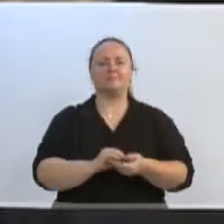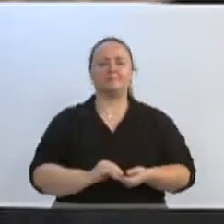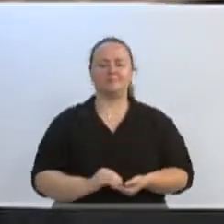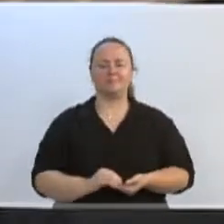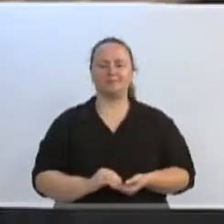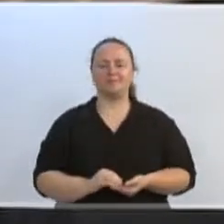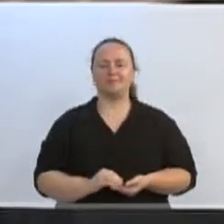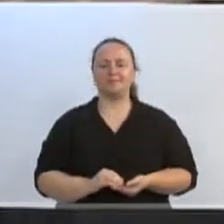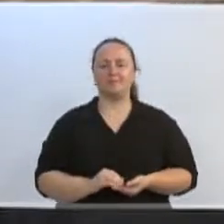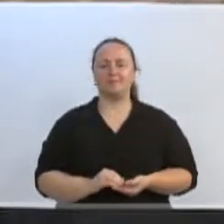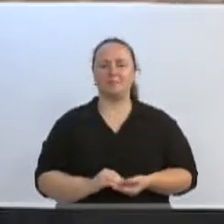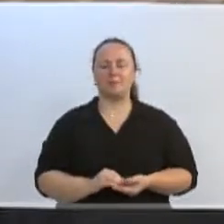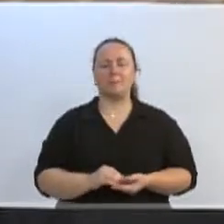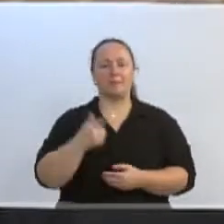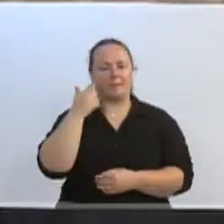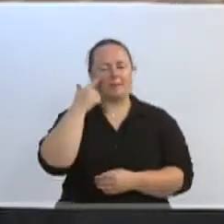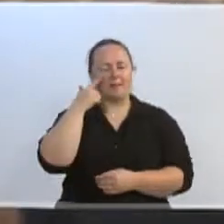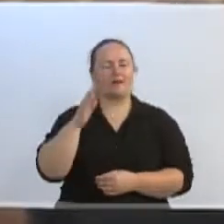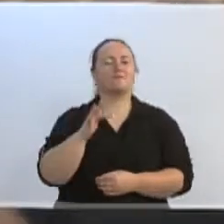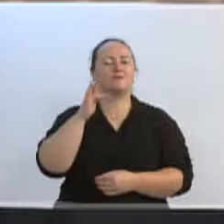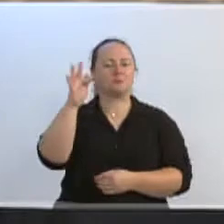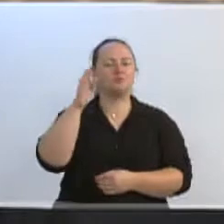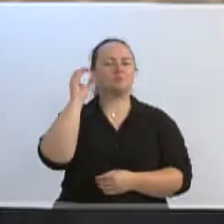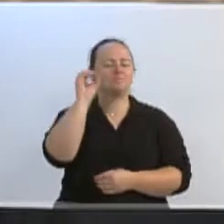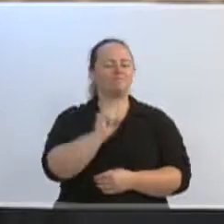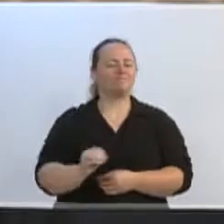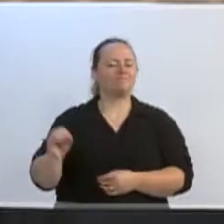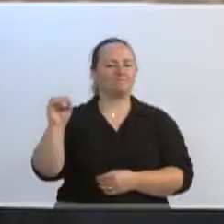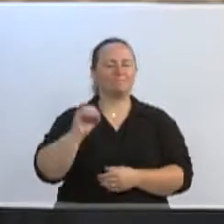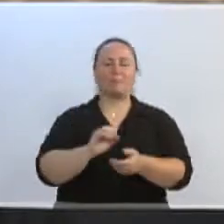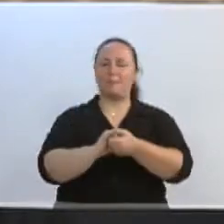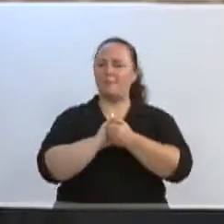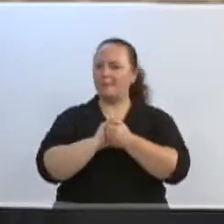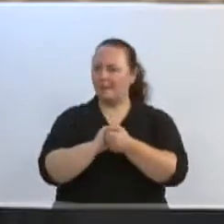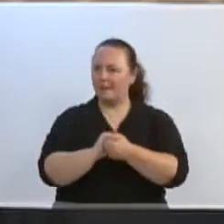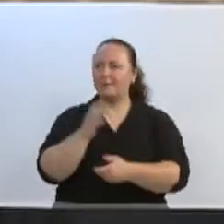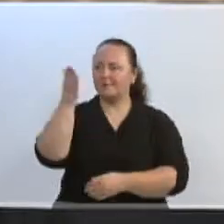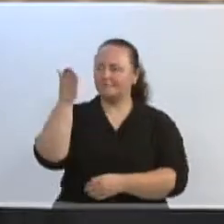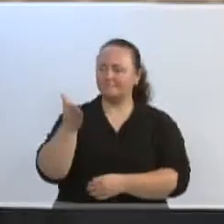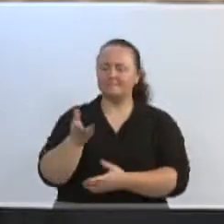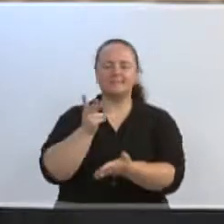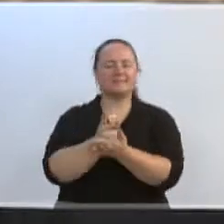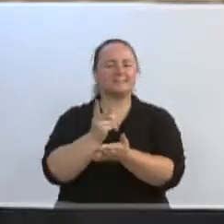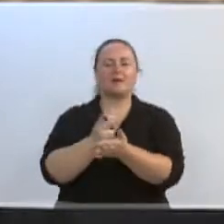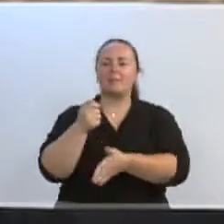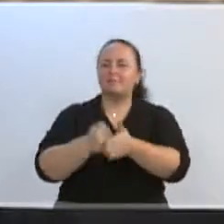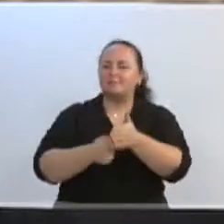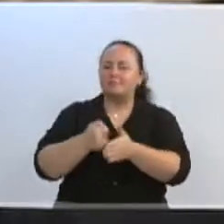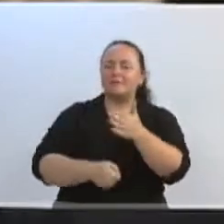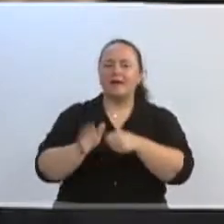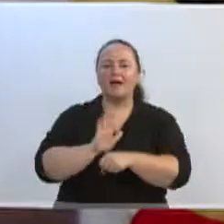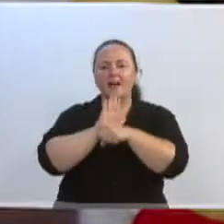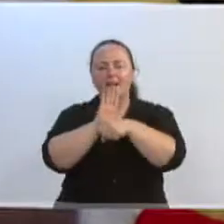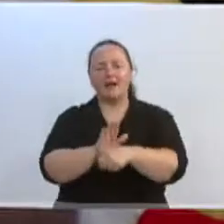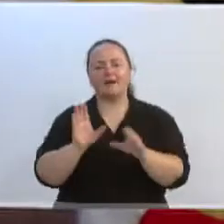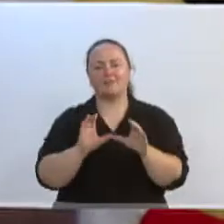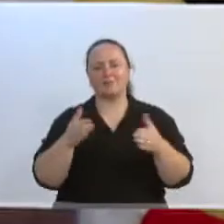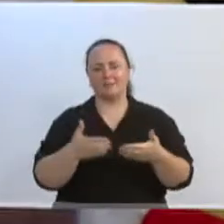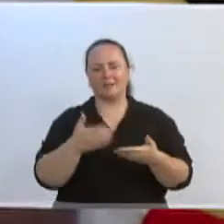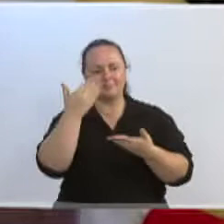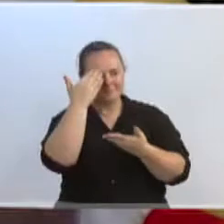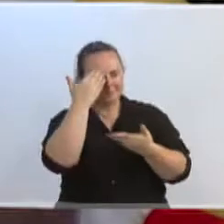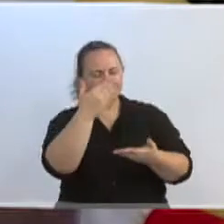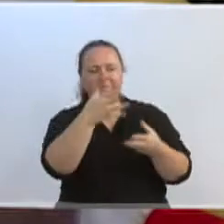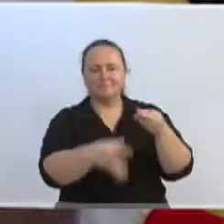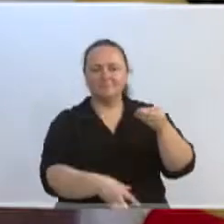ver os frutos desse trabalho coletivo parabéns porque vossa excelência tem sido um grande guerreiro também naquela comunidade obrigado 93 em